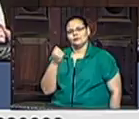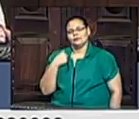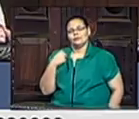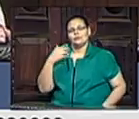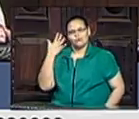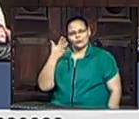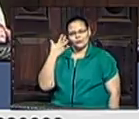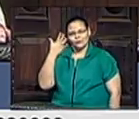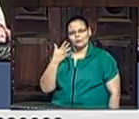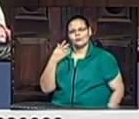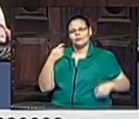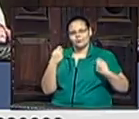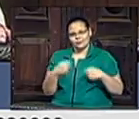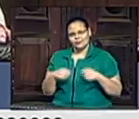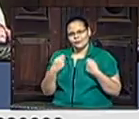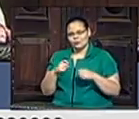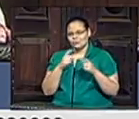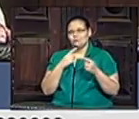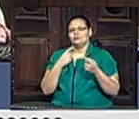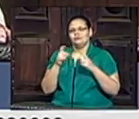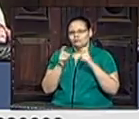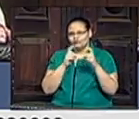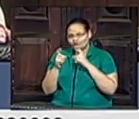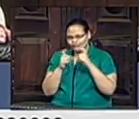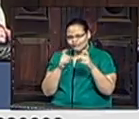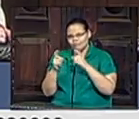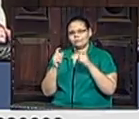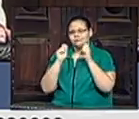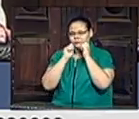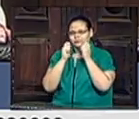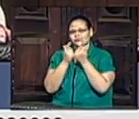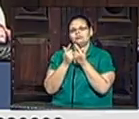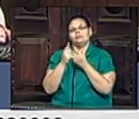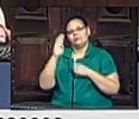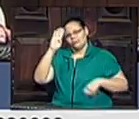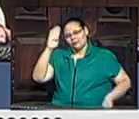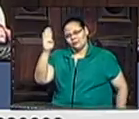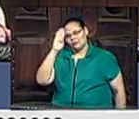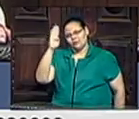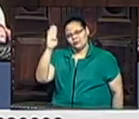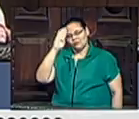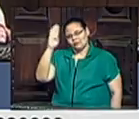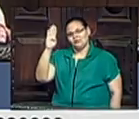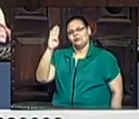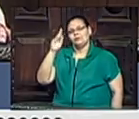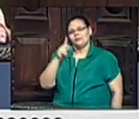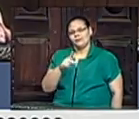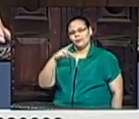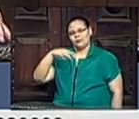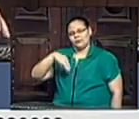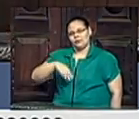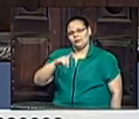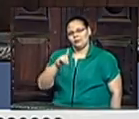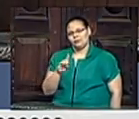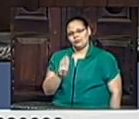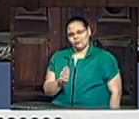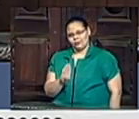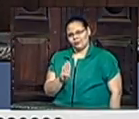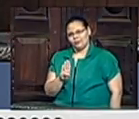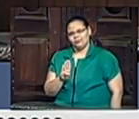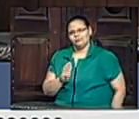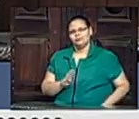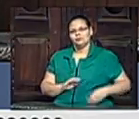que precisa ser feita com essa casa e principalmente com o PMDB.